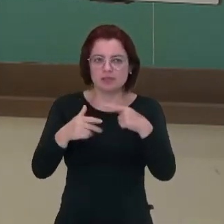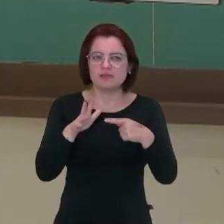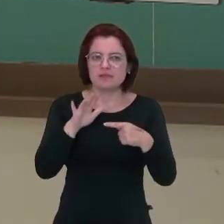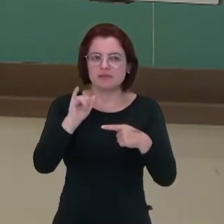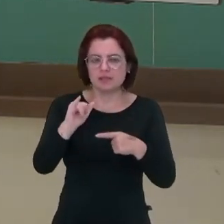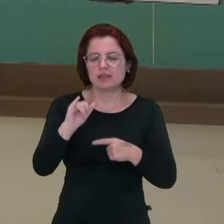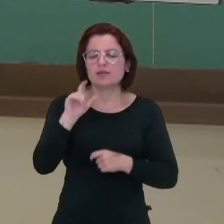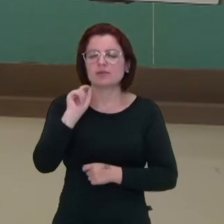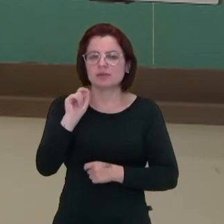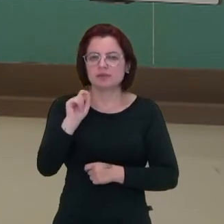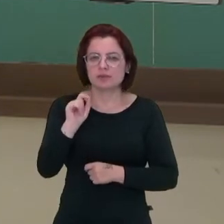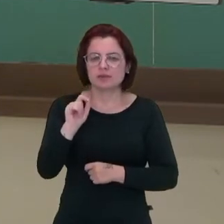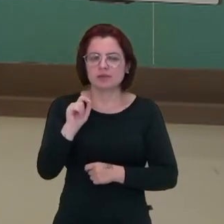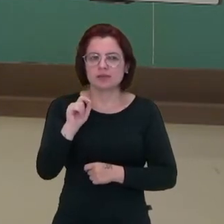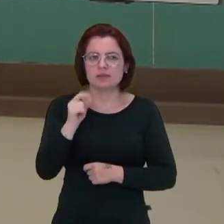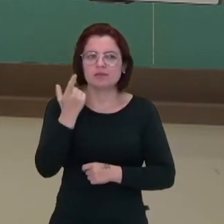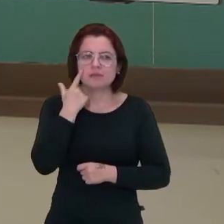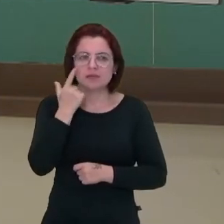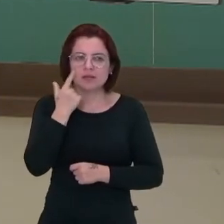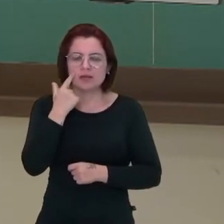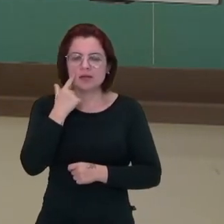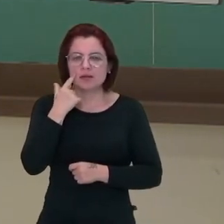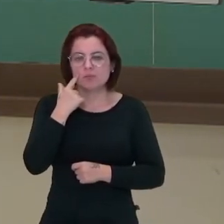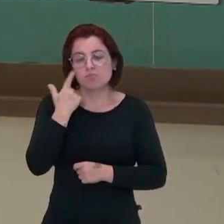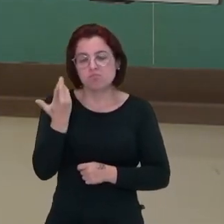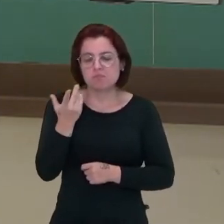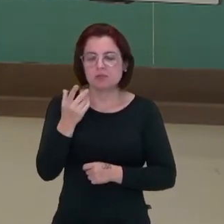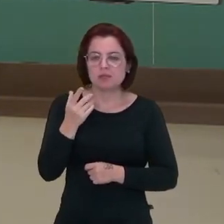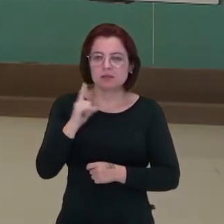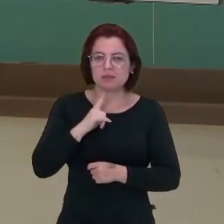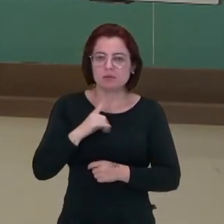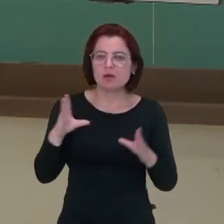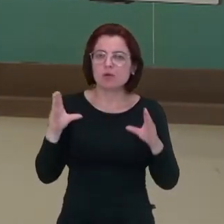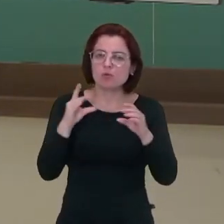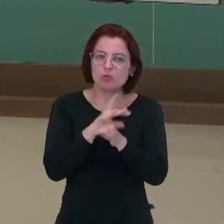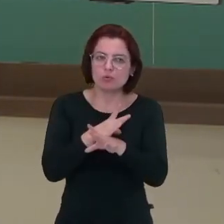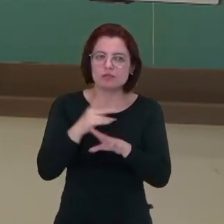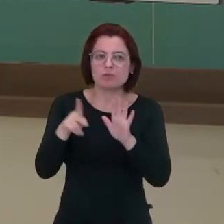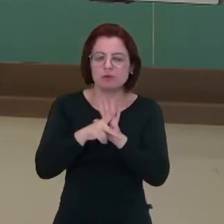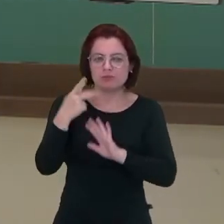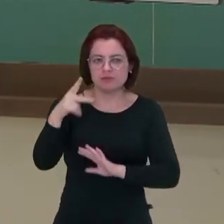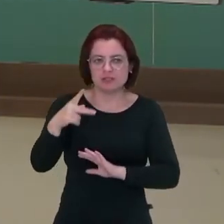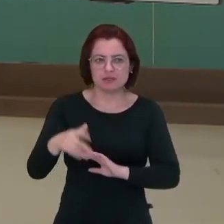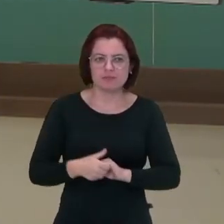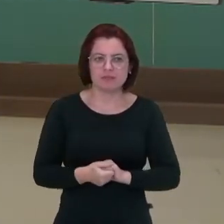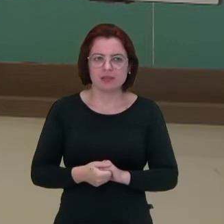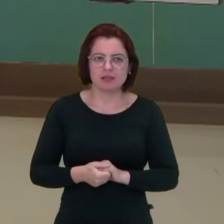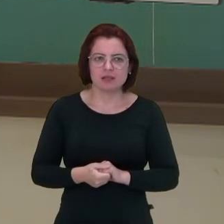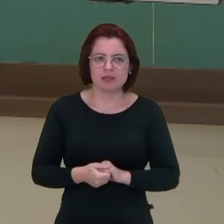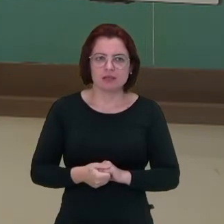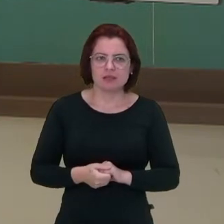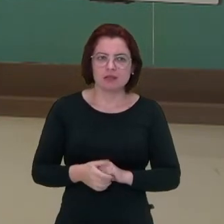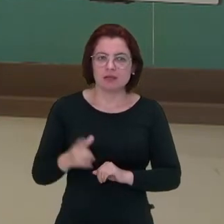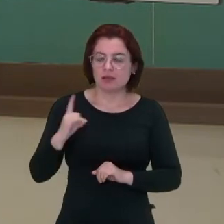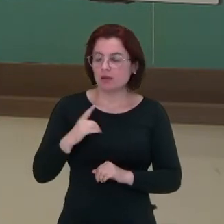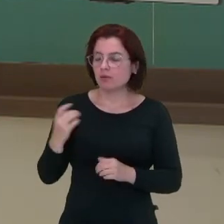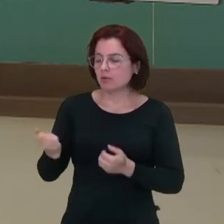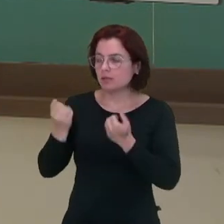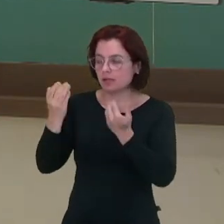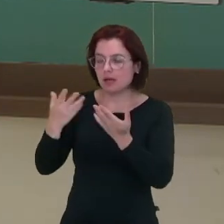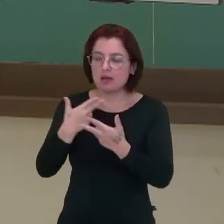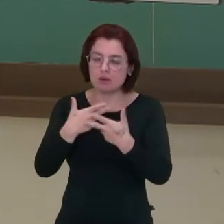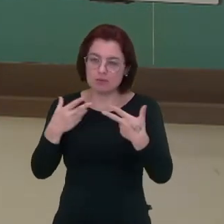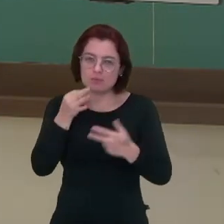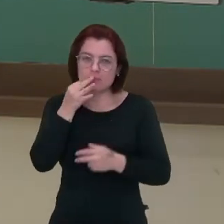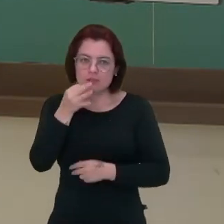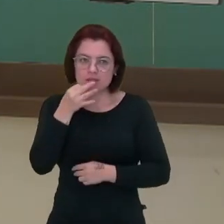poder, obviamente, também chegar a alguma conclusão de vocês, tá? Aqui eu dei algumas sugestões e vocês